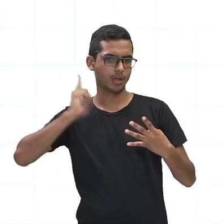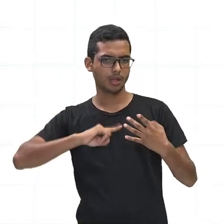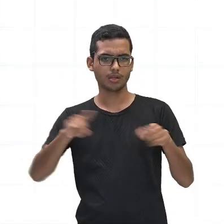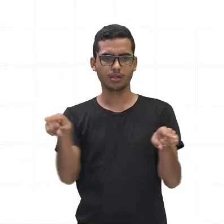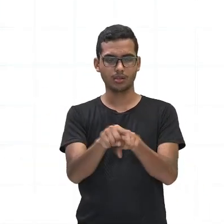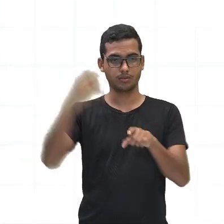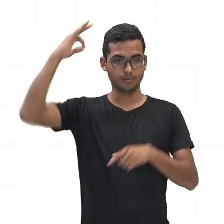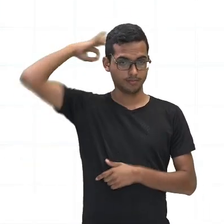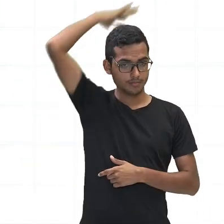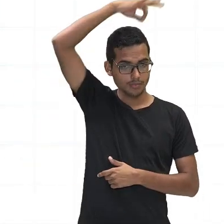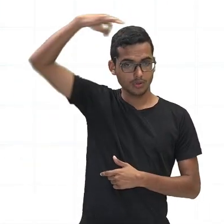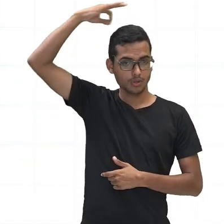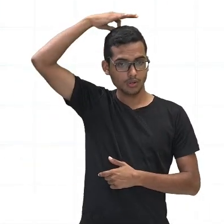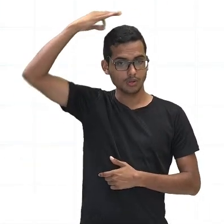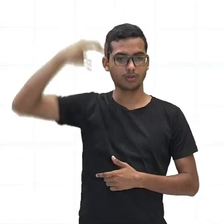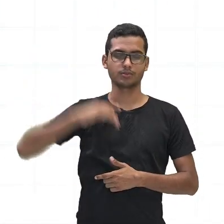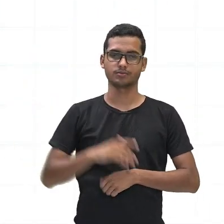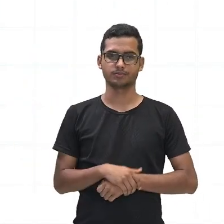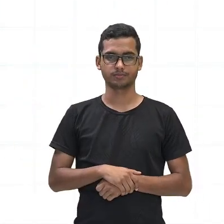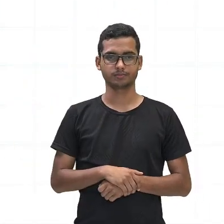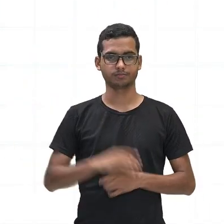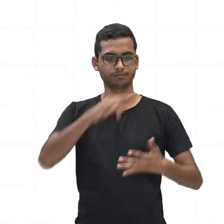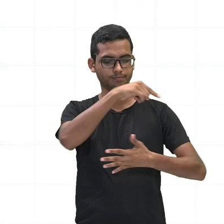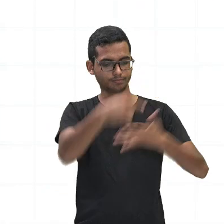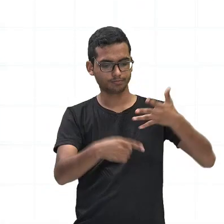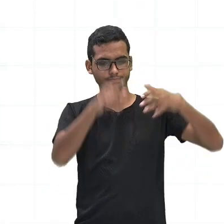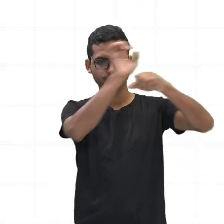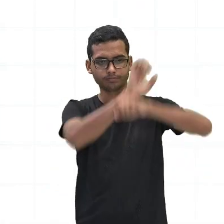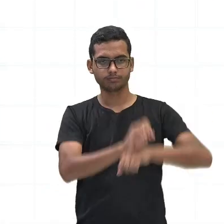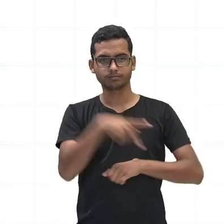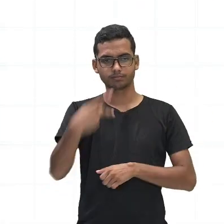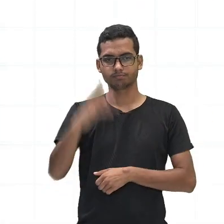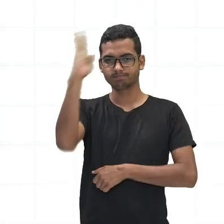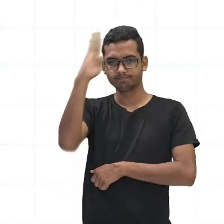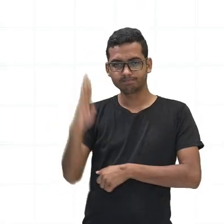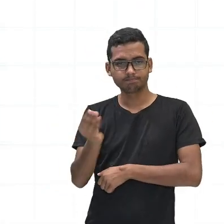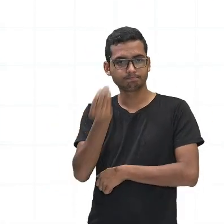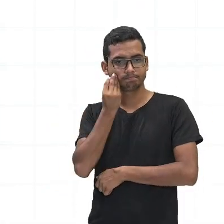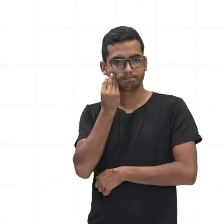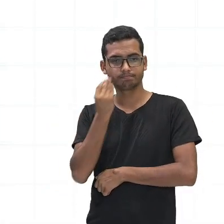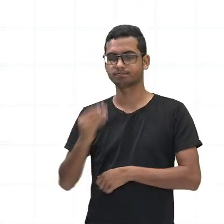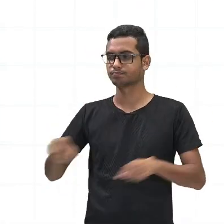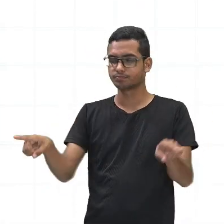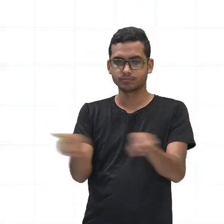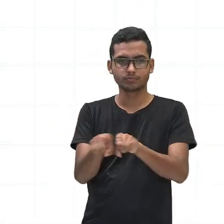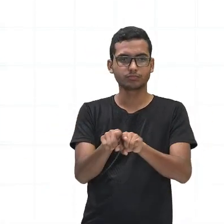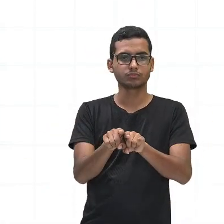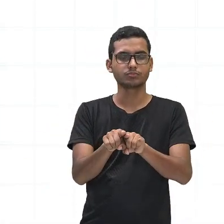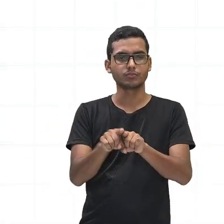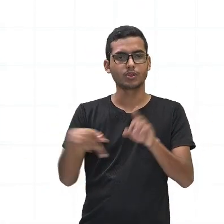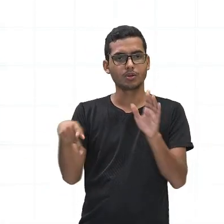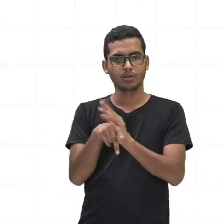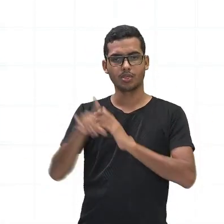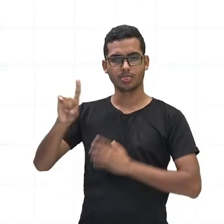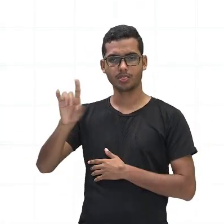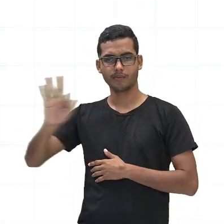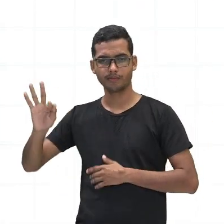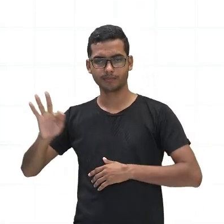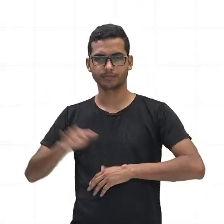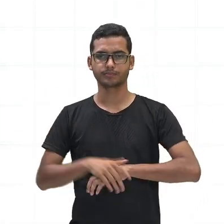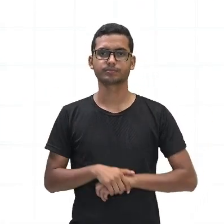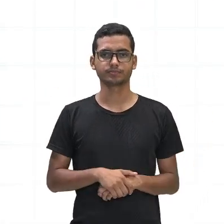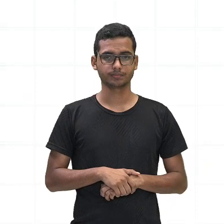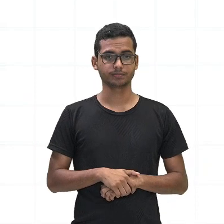Espírito Santo. Então, esses 5 estados aí a gente observa, juntamente com o Distrito Federal, né, nós temos